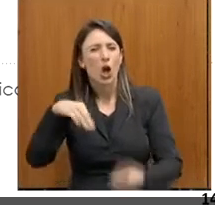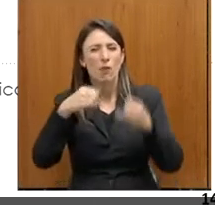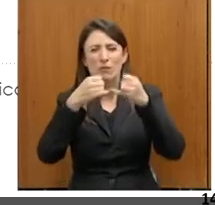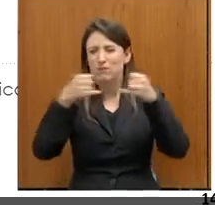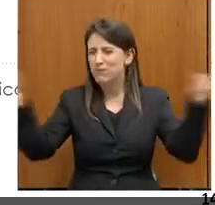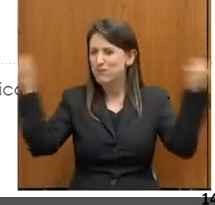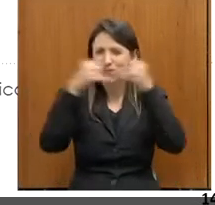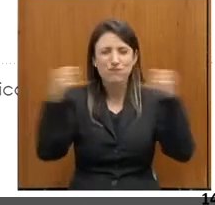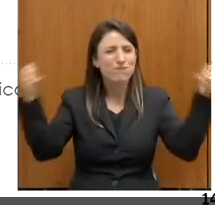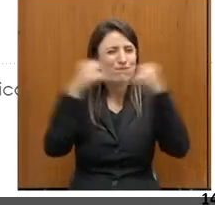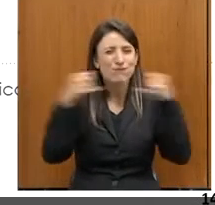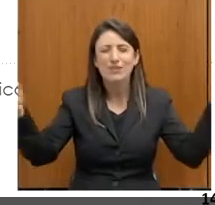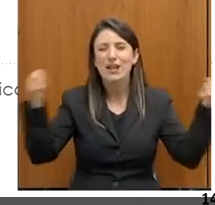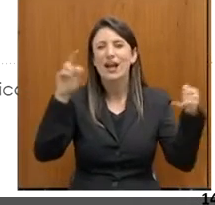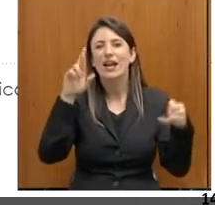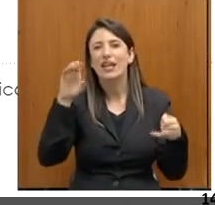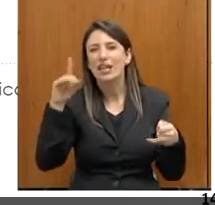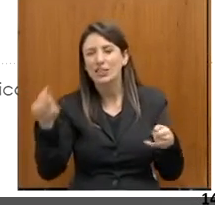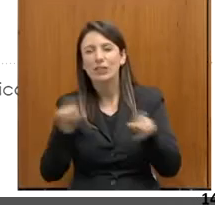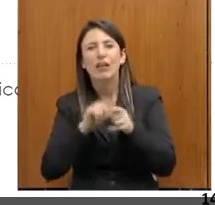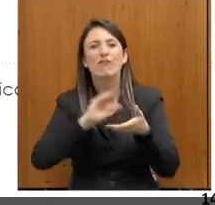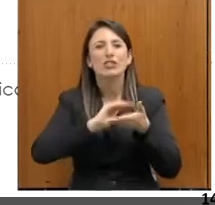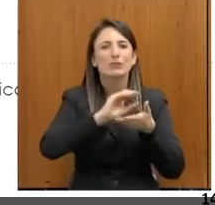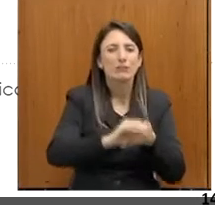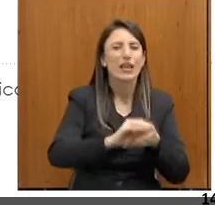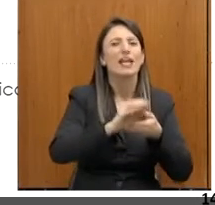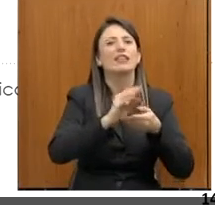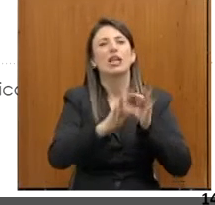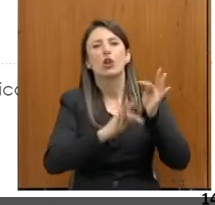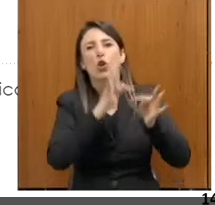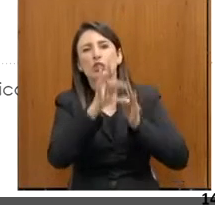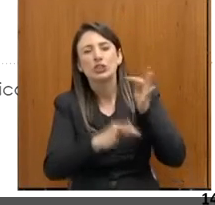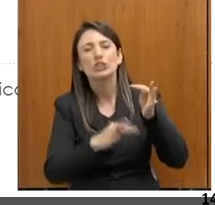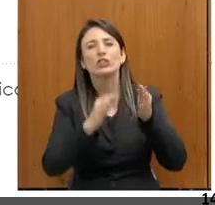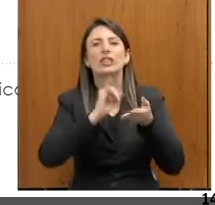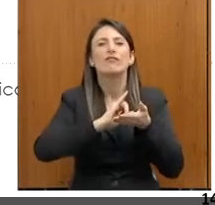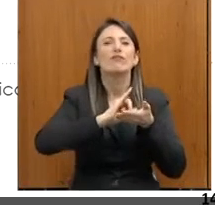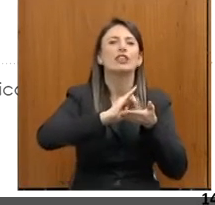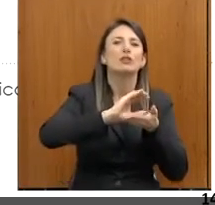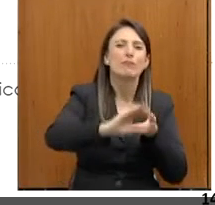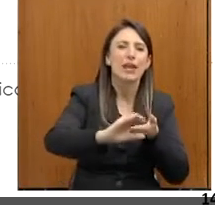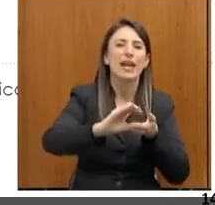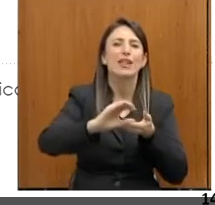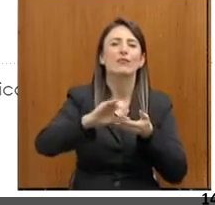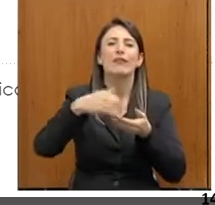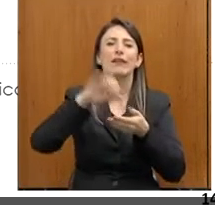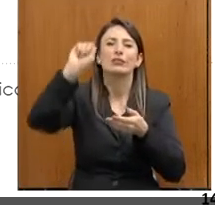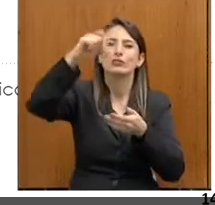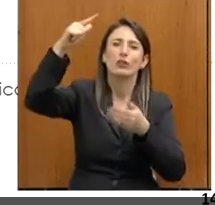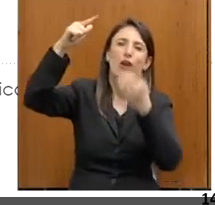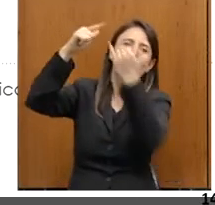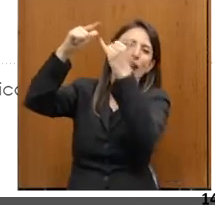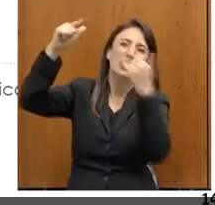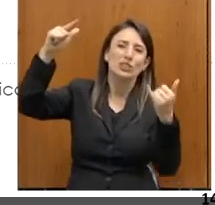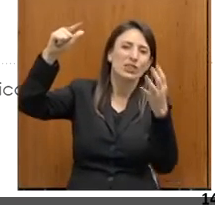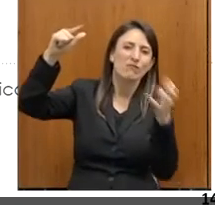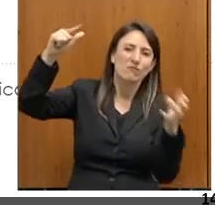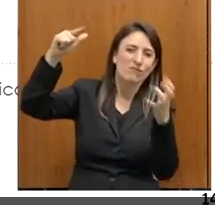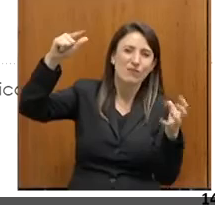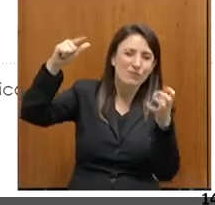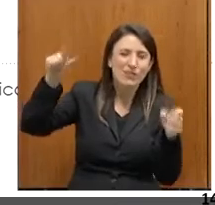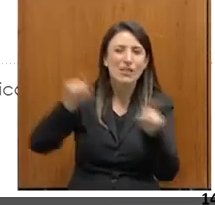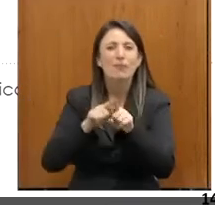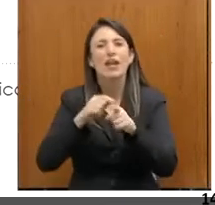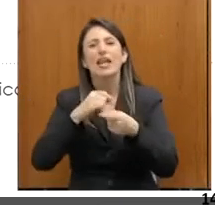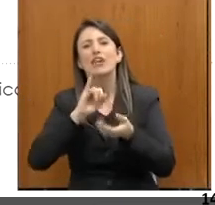digitalização e investimentos em tecnologia e investimento em solar investimento heróico investimento em gasmig né E depois